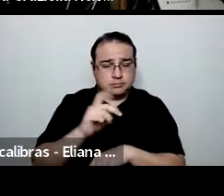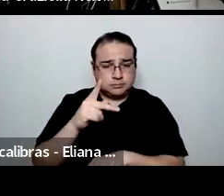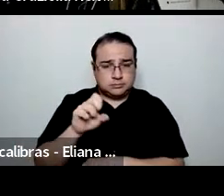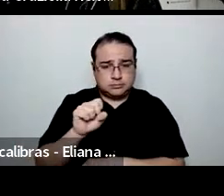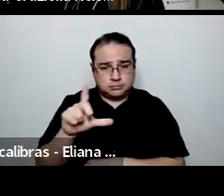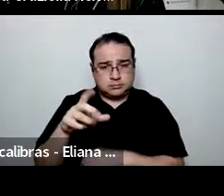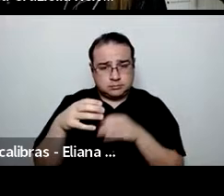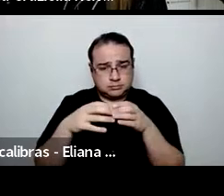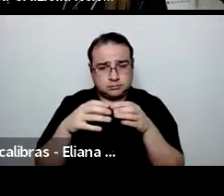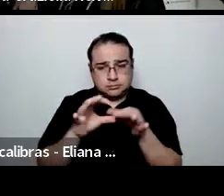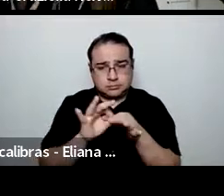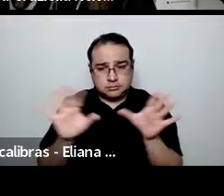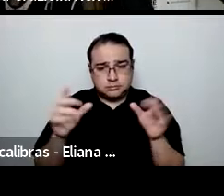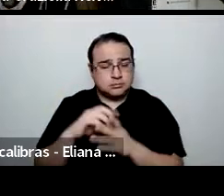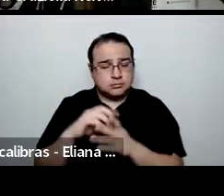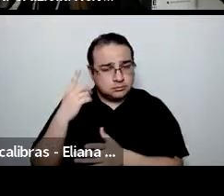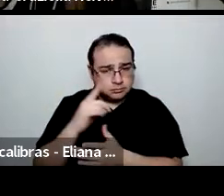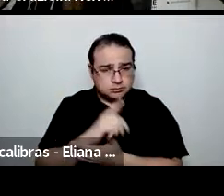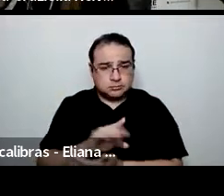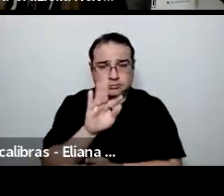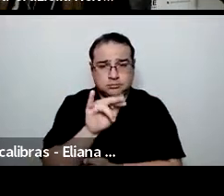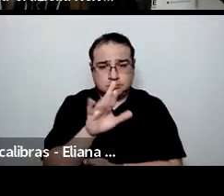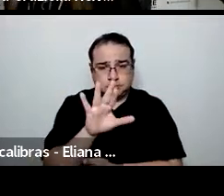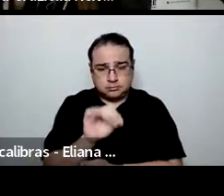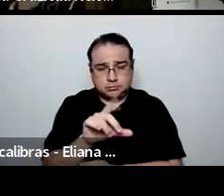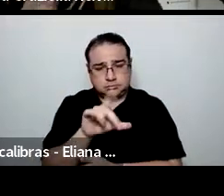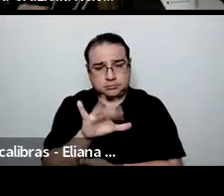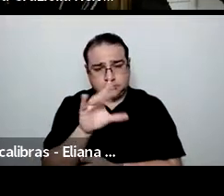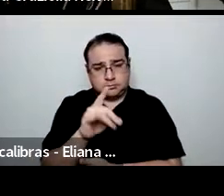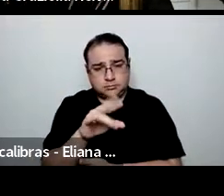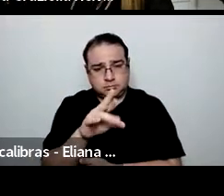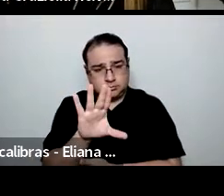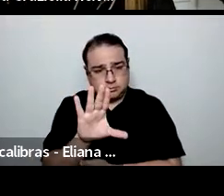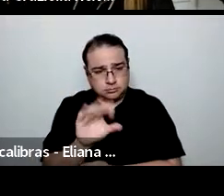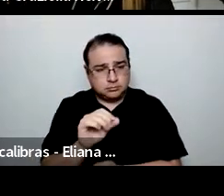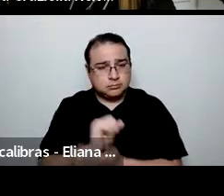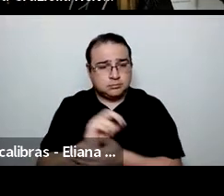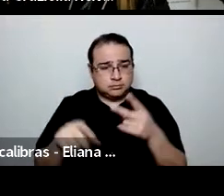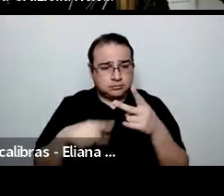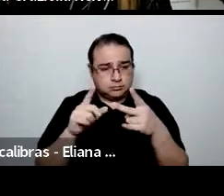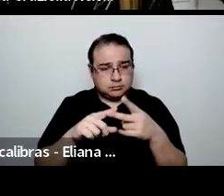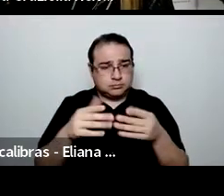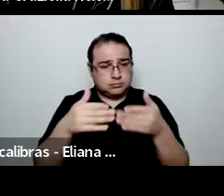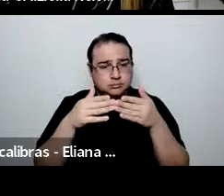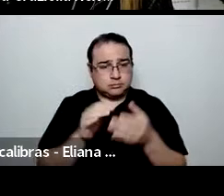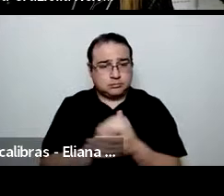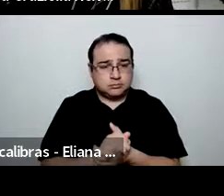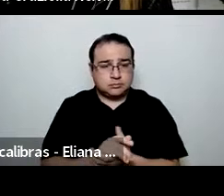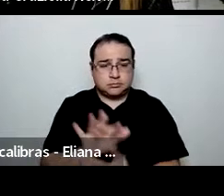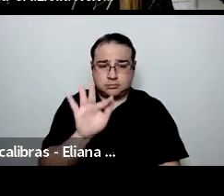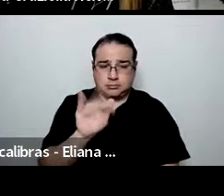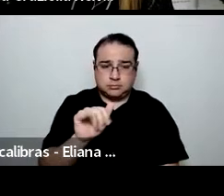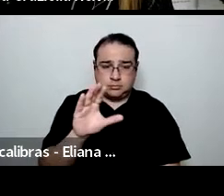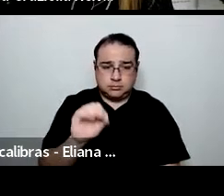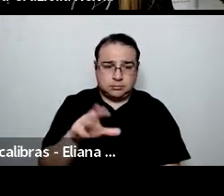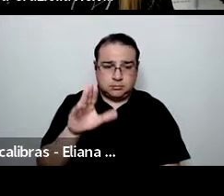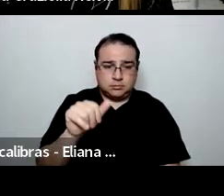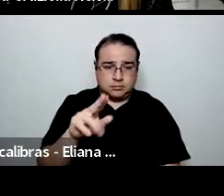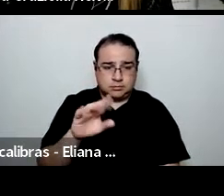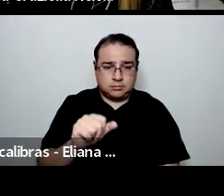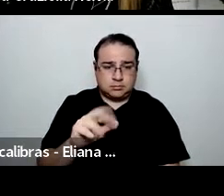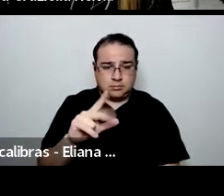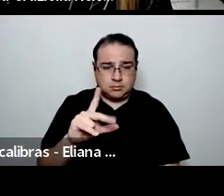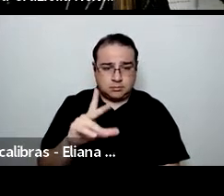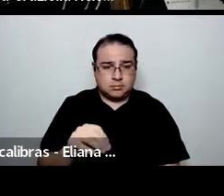social Liberal advogado Doutor Tibério Henrique Lima Cordeiro segundo os requerentes Fábio Marcos Carvalho